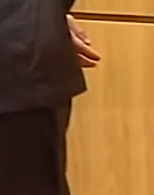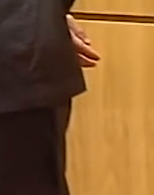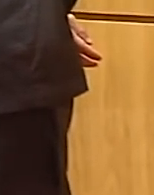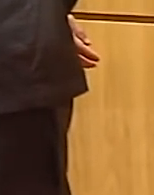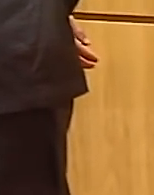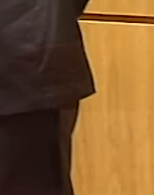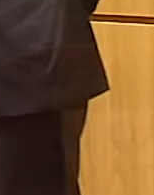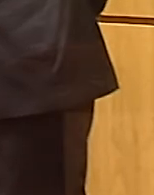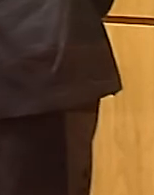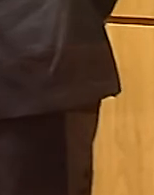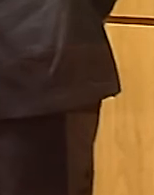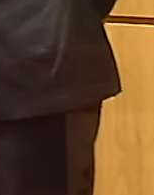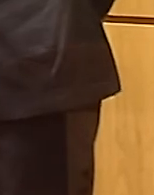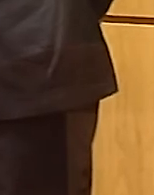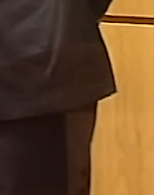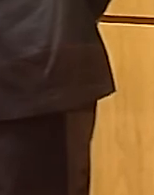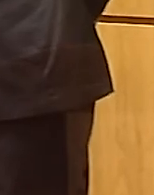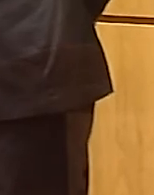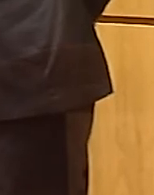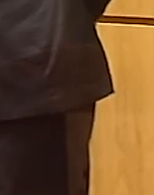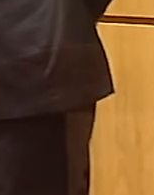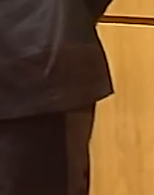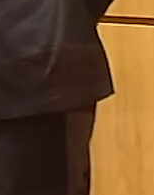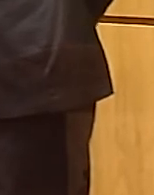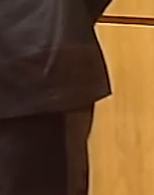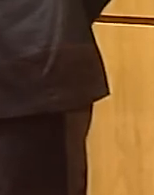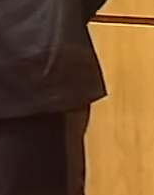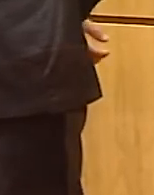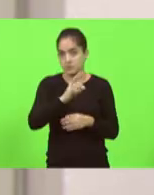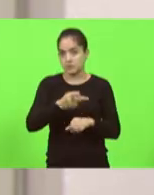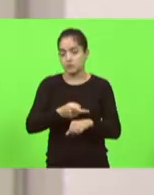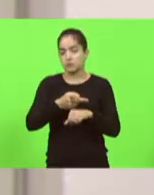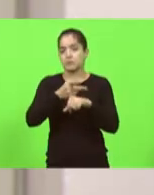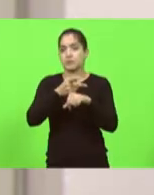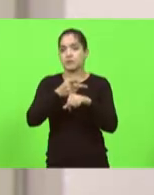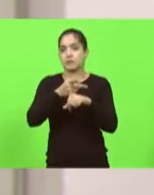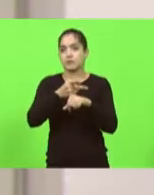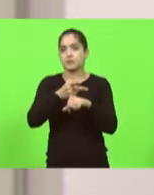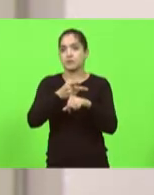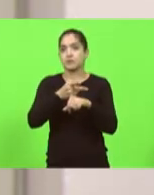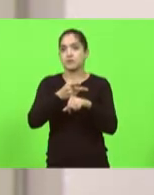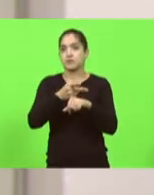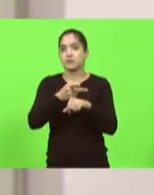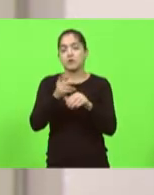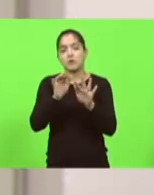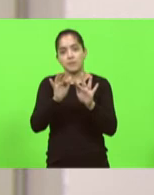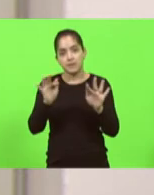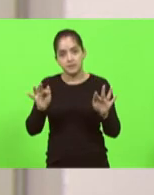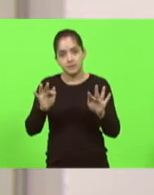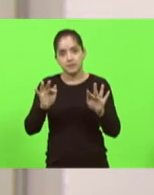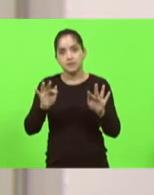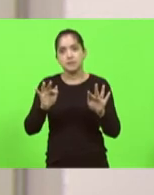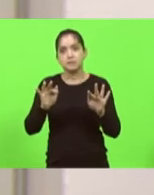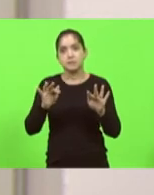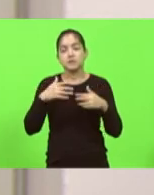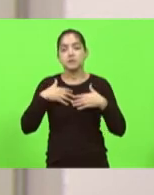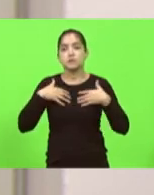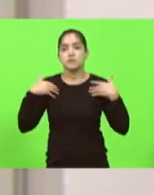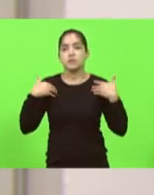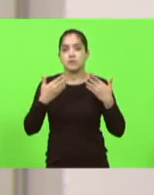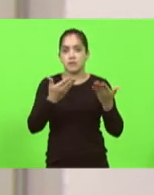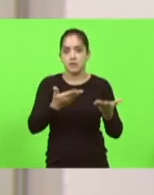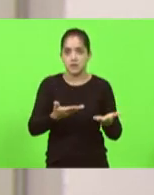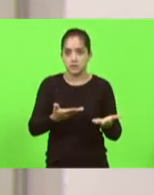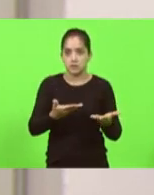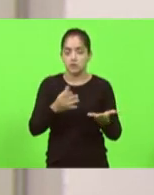uma das mais importantes premiações da justiça brasileira. Essa é uma simples homenagem que a Assembleia Legislativa faz para o senhor, mas não